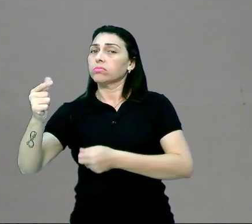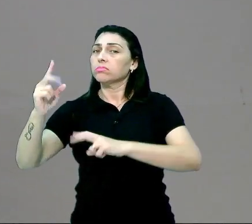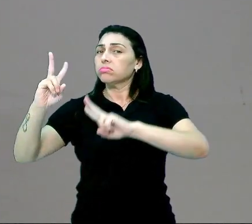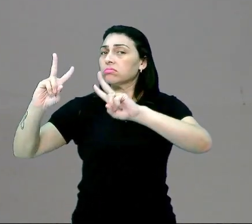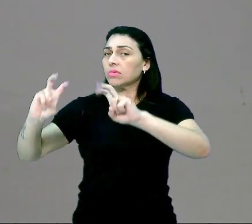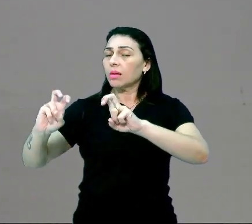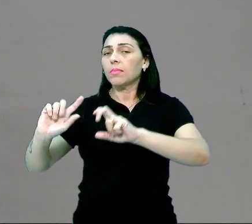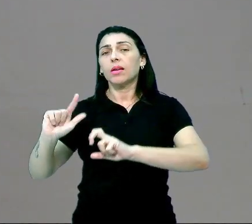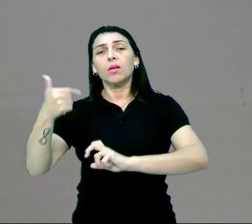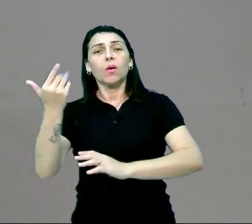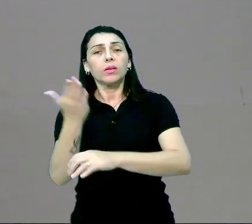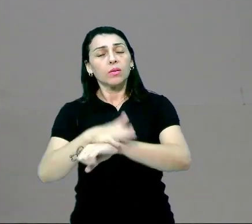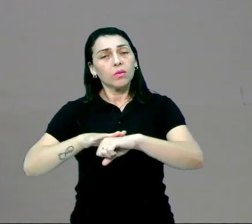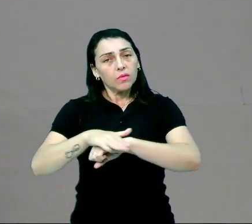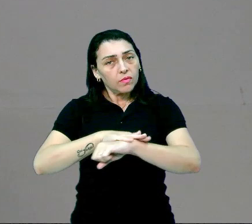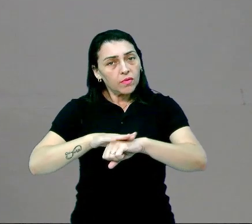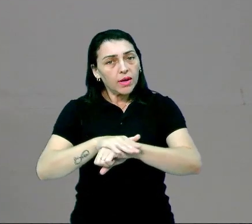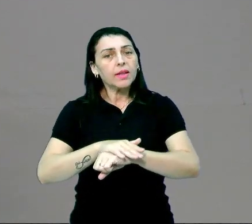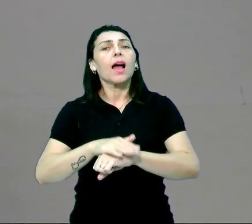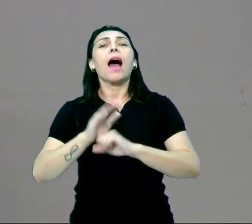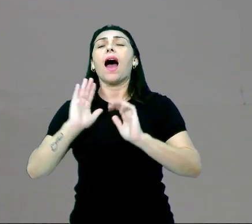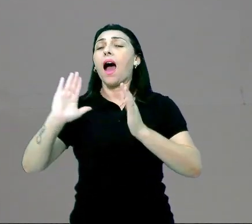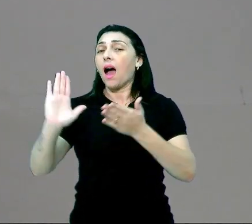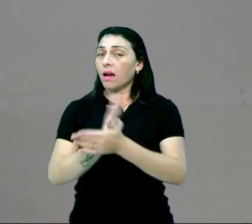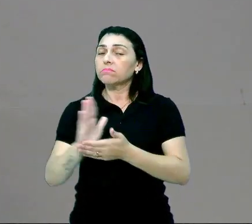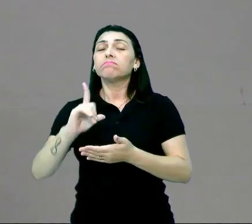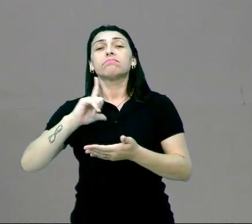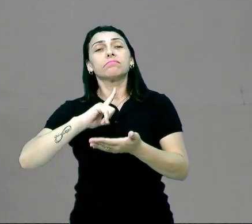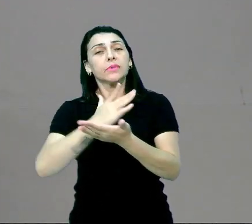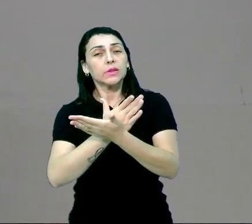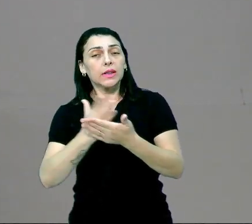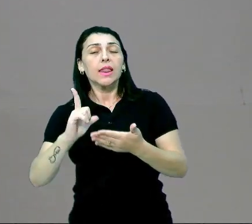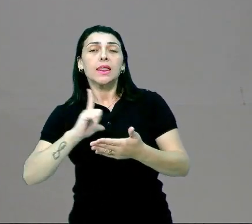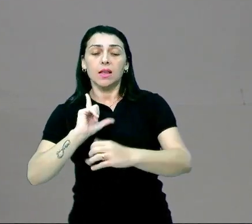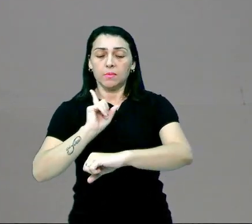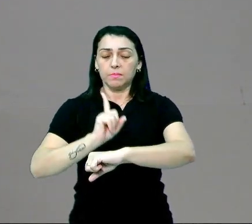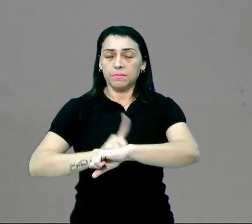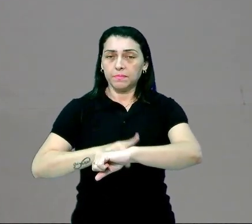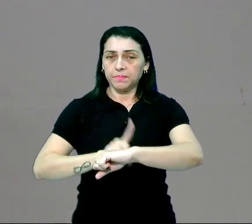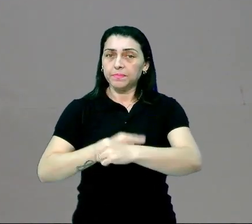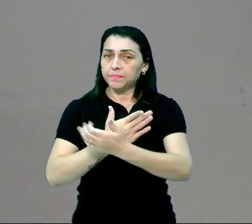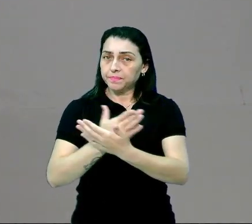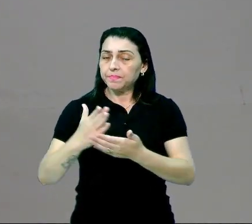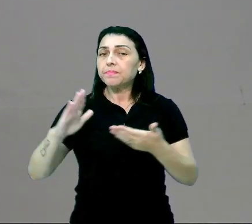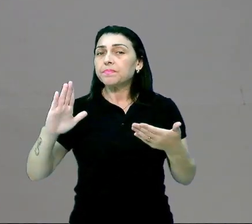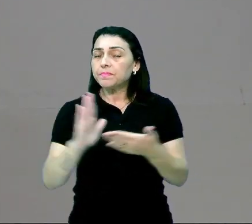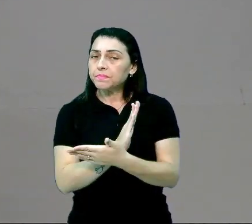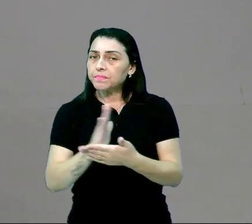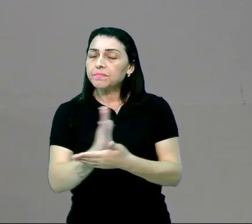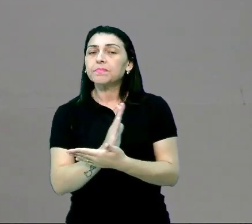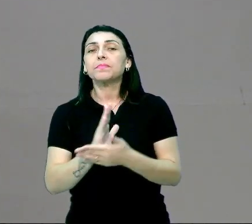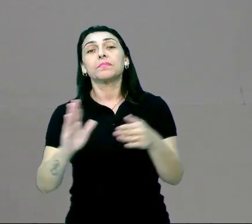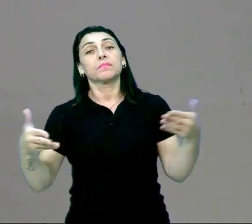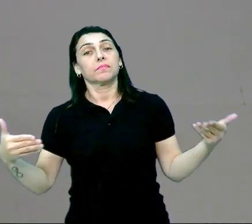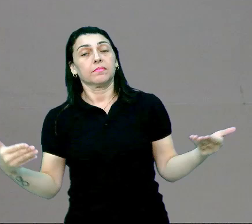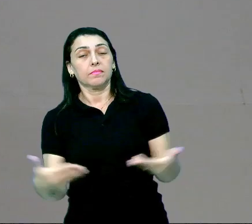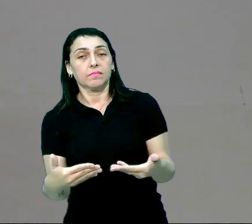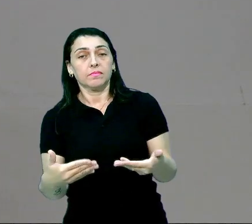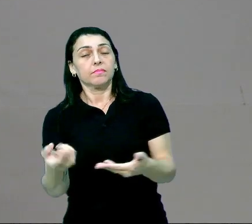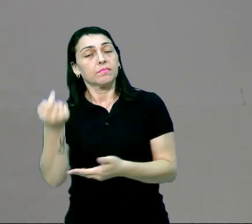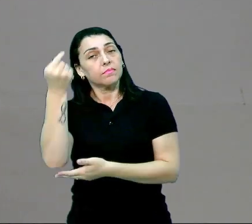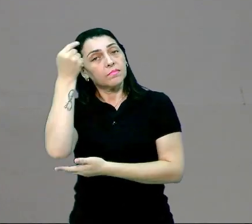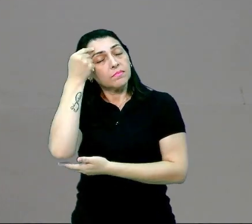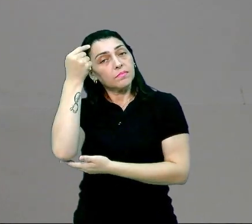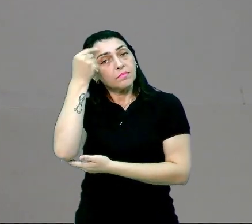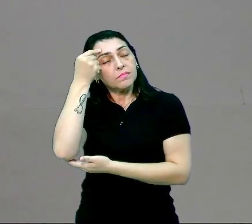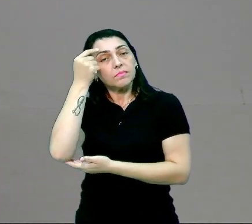Agora, com certeza alguma coisa teve início. Teve um primeiro momento da existência de alguma coisa. Agora, vamos